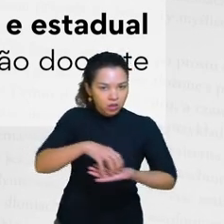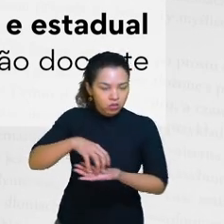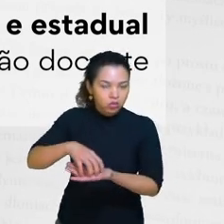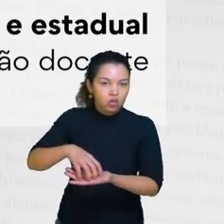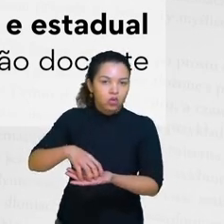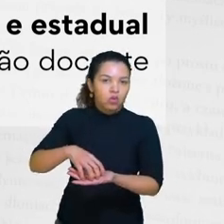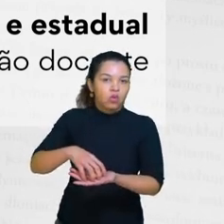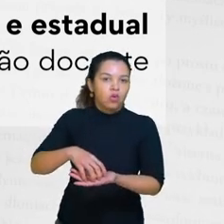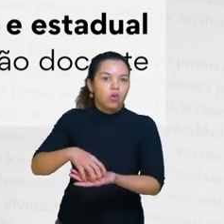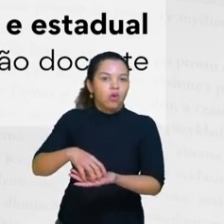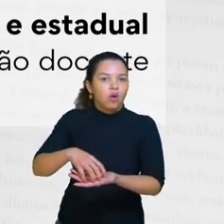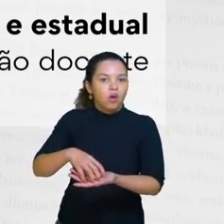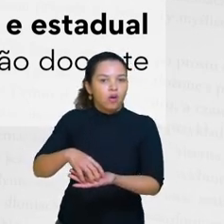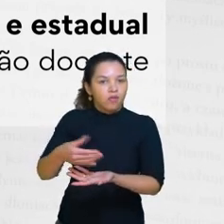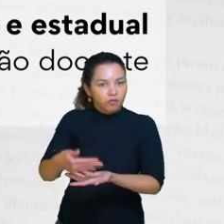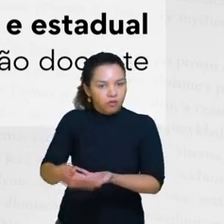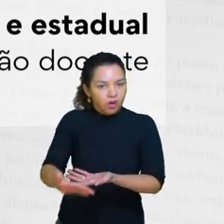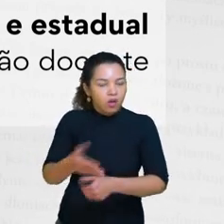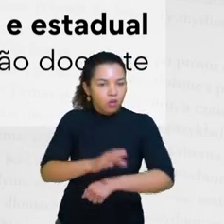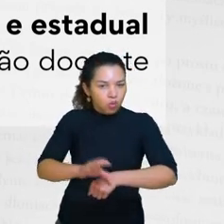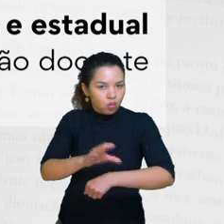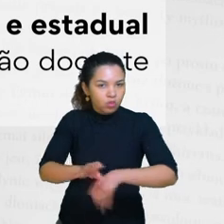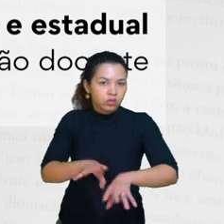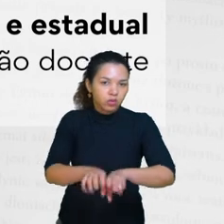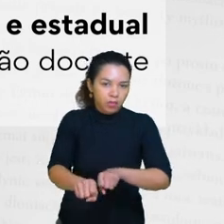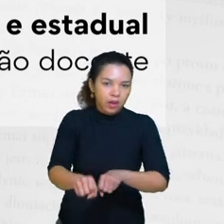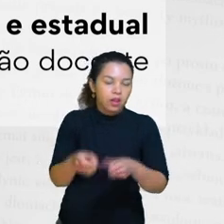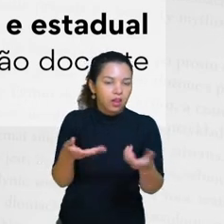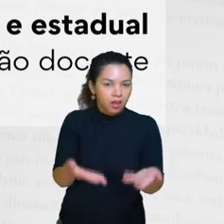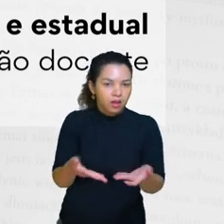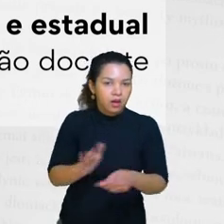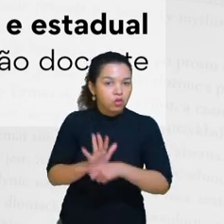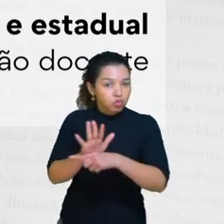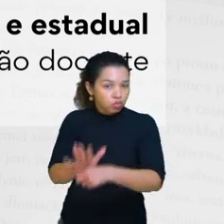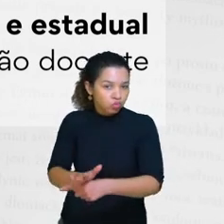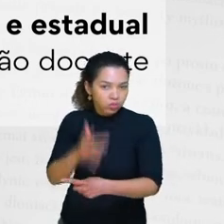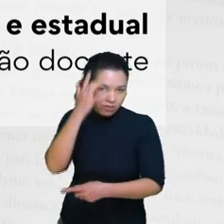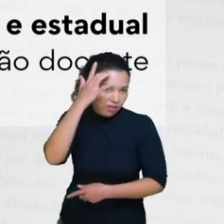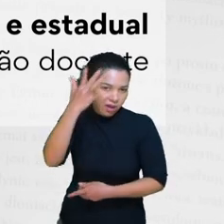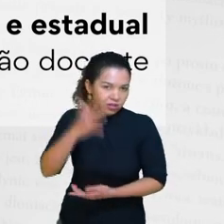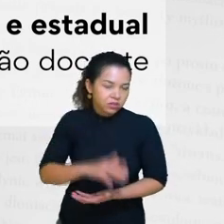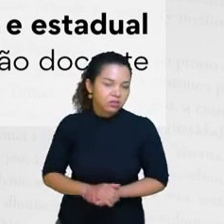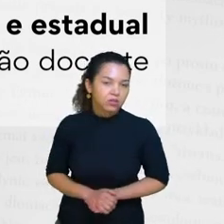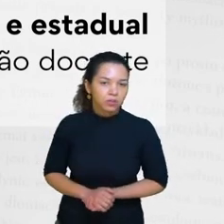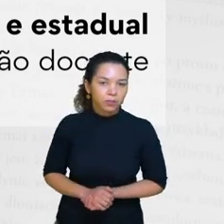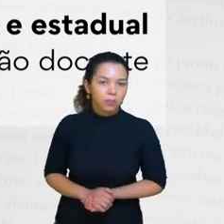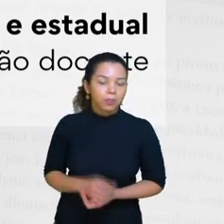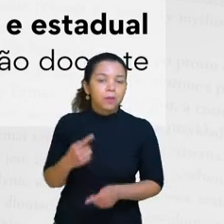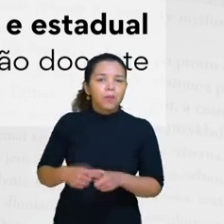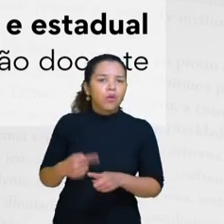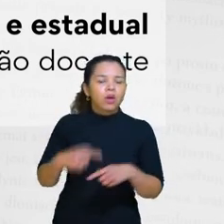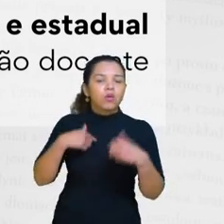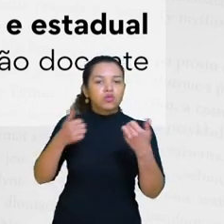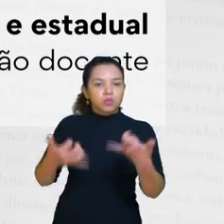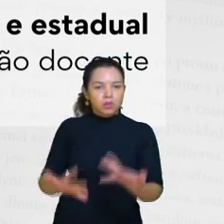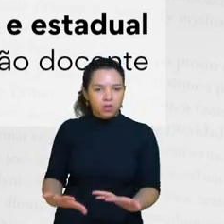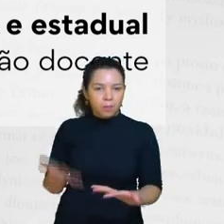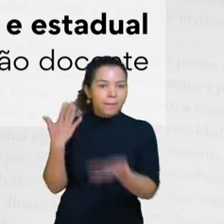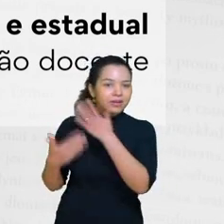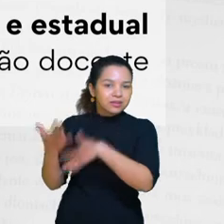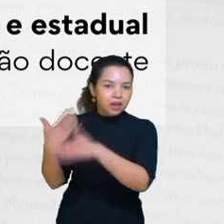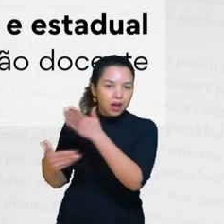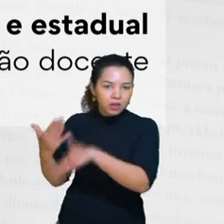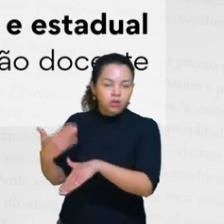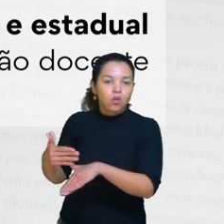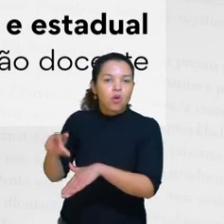também Vai facilitar as ações por que que eu falo isso porque nós tivemos quem quem participou dos processos né